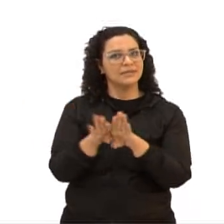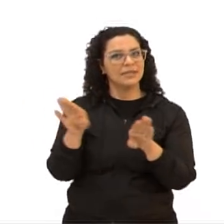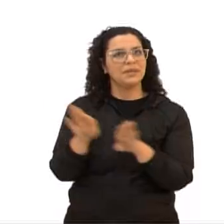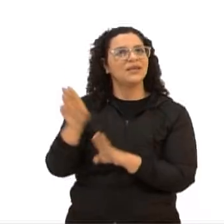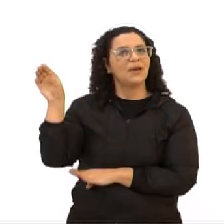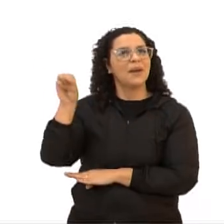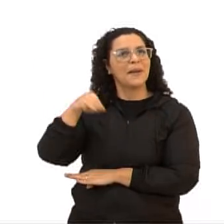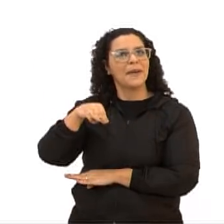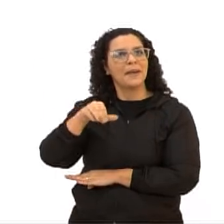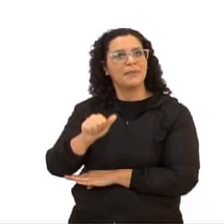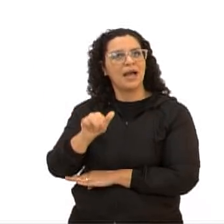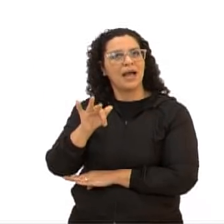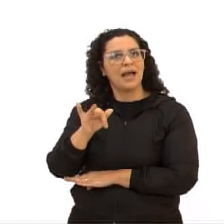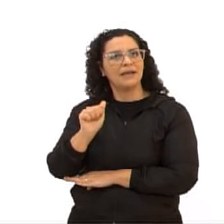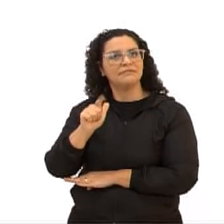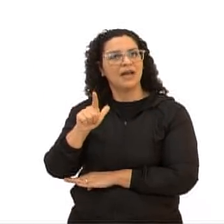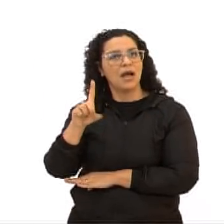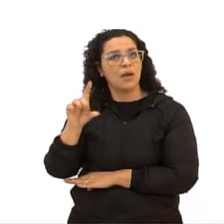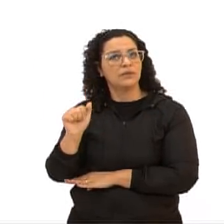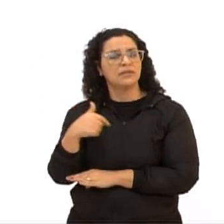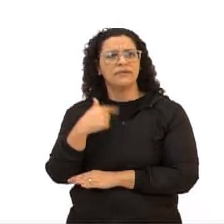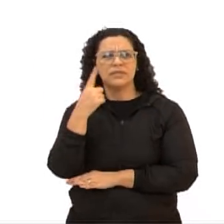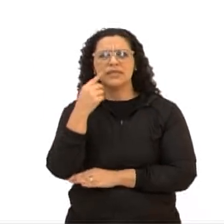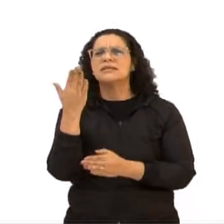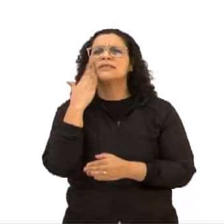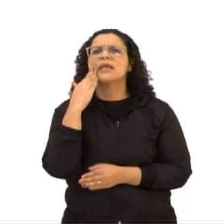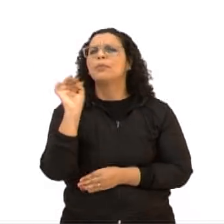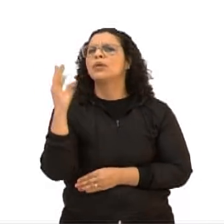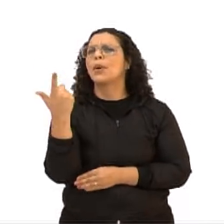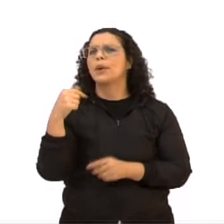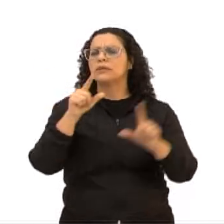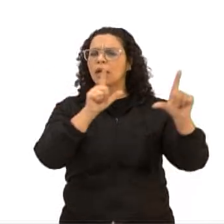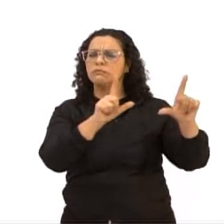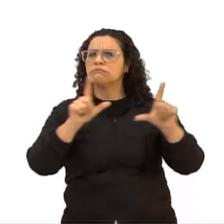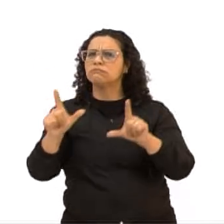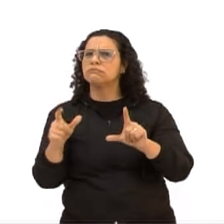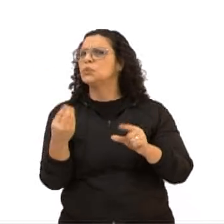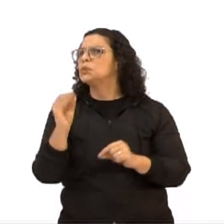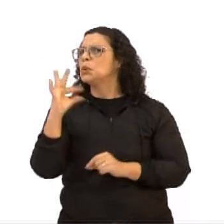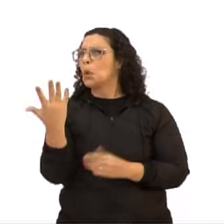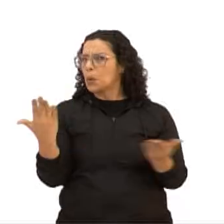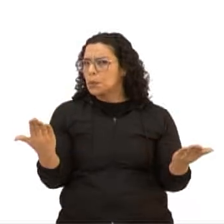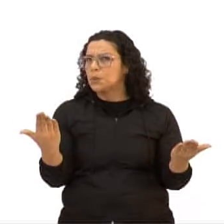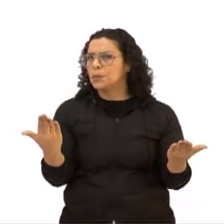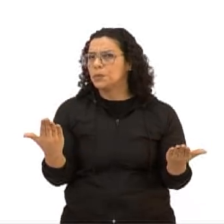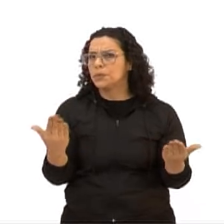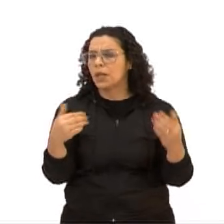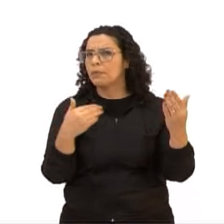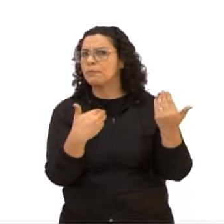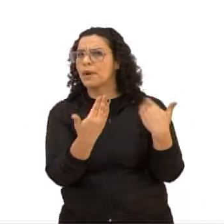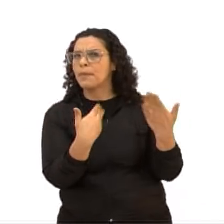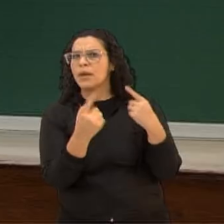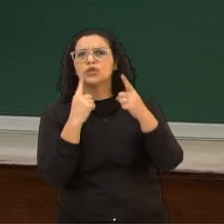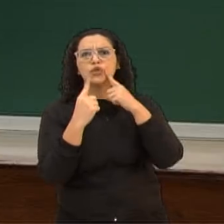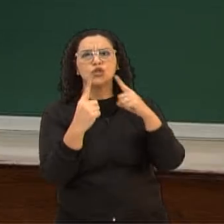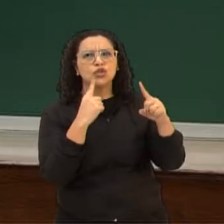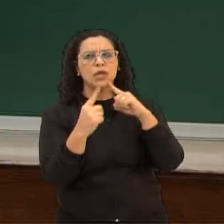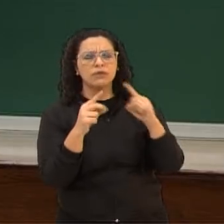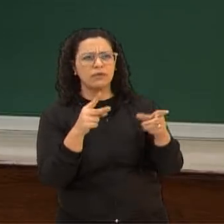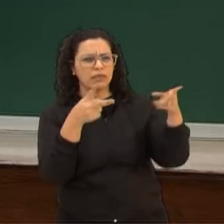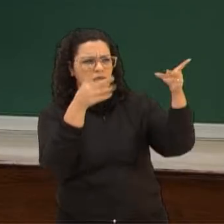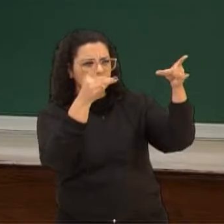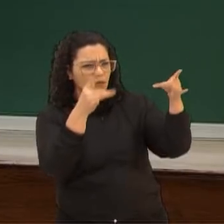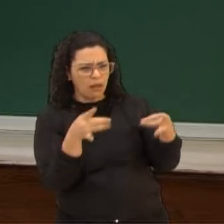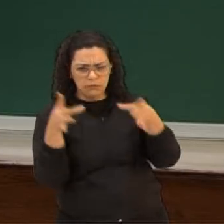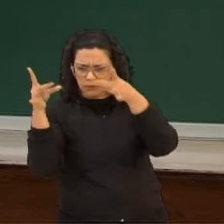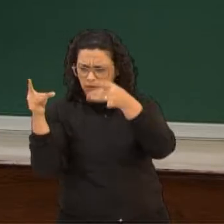aqui da Mafalda, que eu gosto muito. Consegue saber o que se passa nesse diálogo? Olhando os